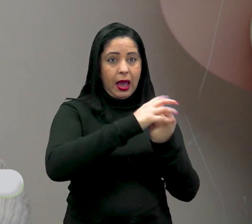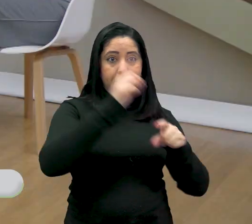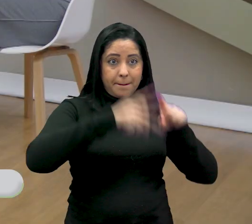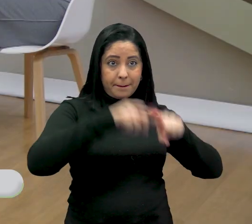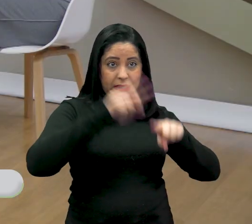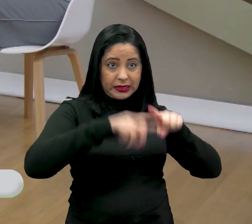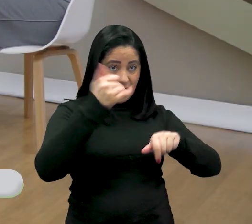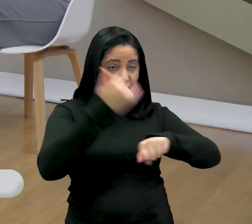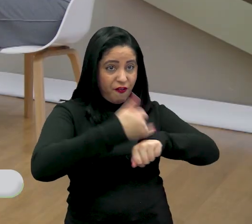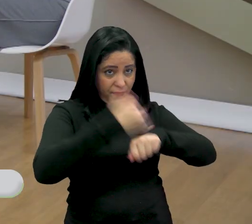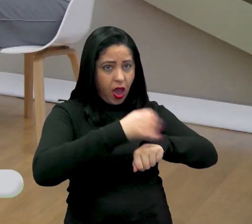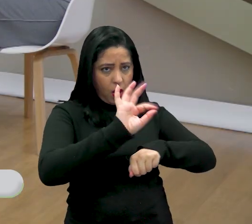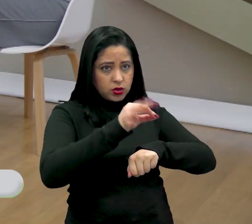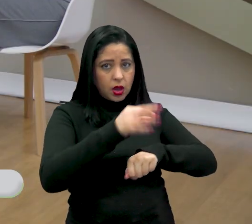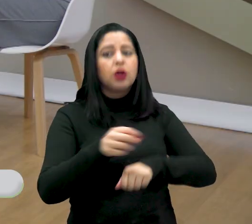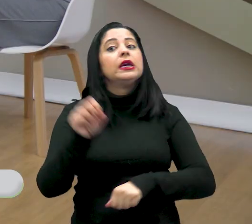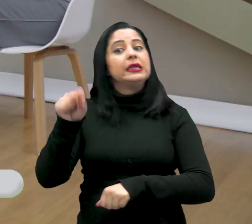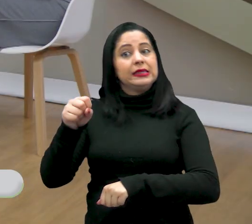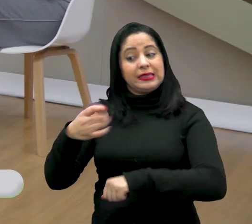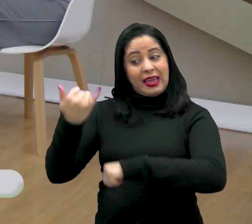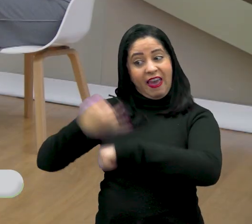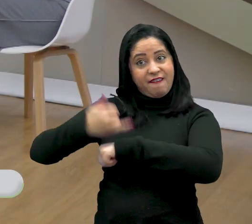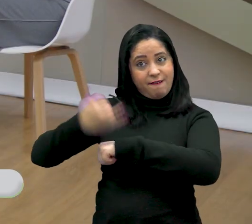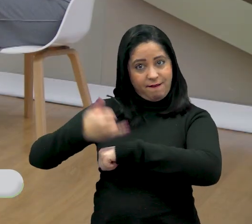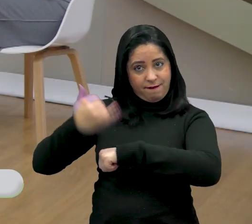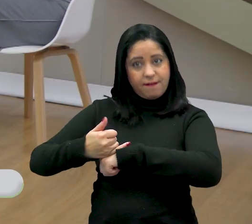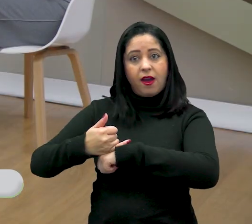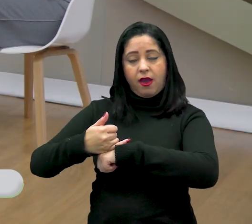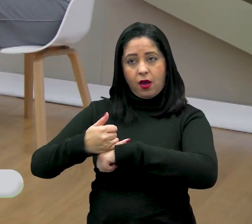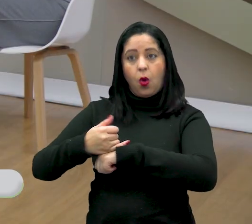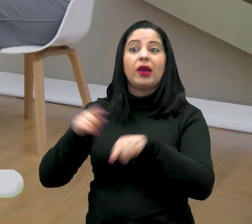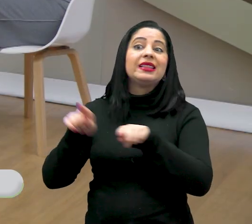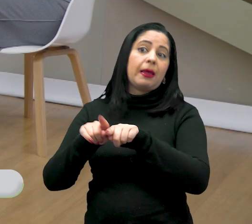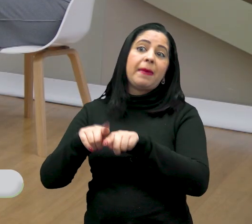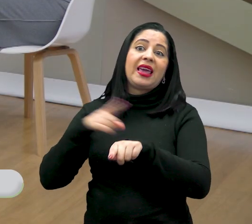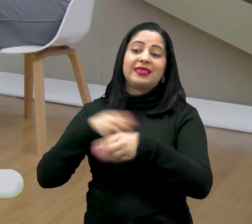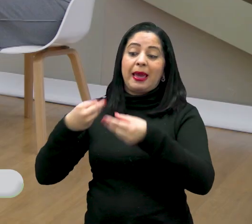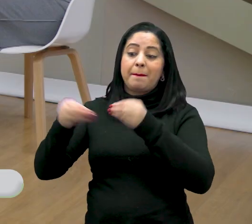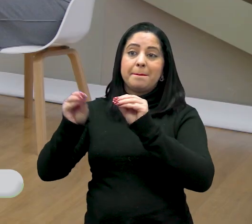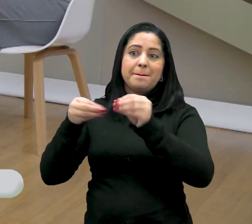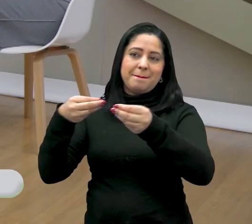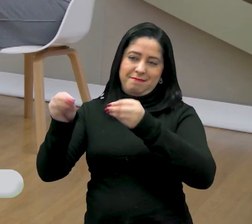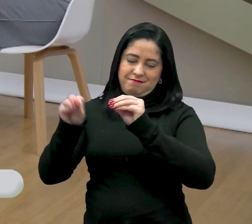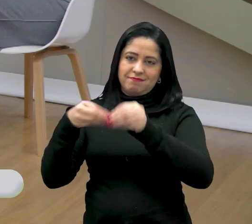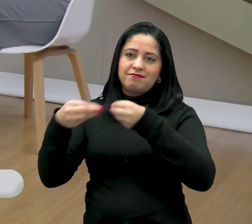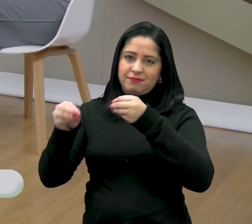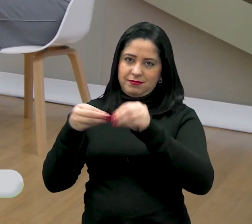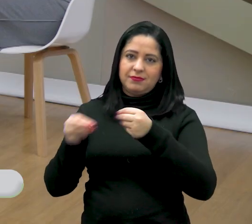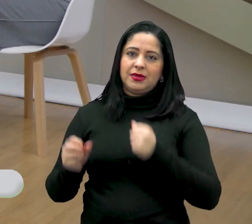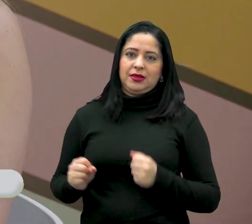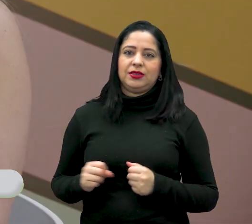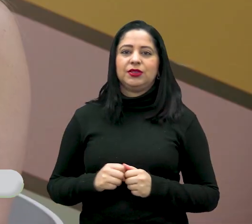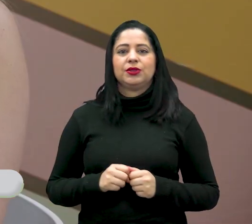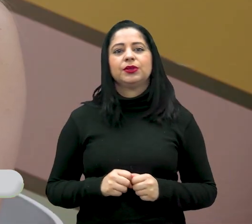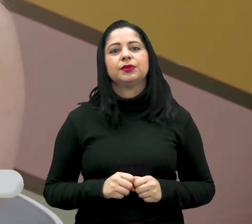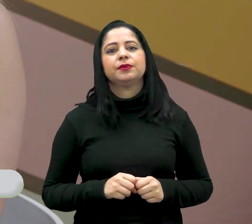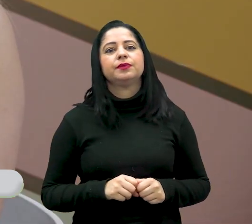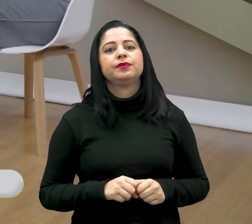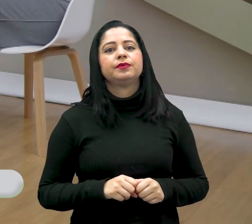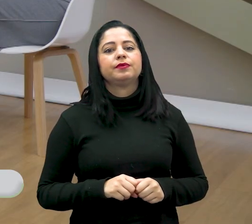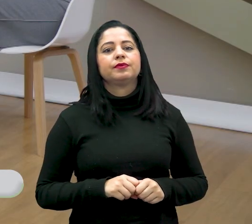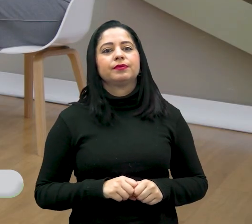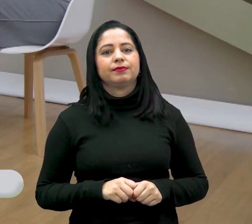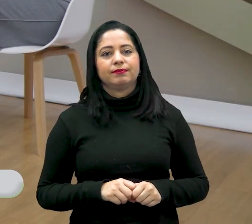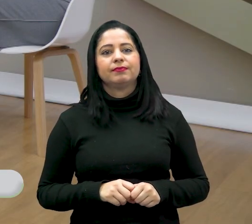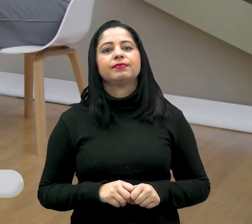Isso, é uma estrutura metálica, né, composta por metais, e tem a parte de plástico, que é o polietileno, também na estrutura em si. Sim.